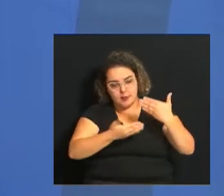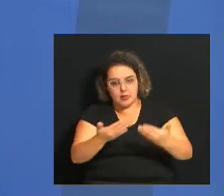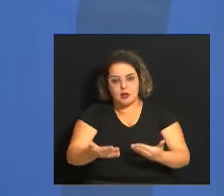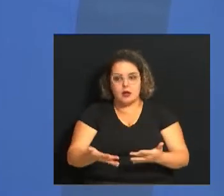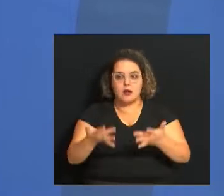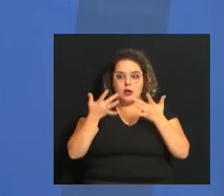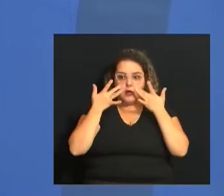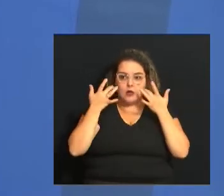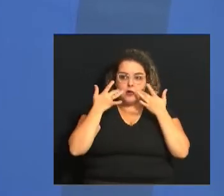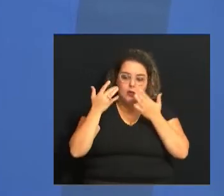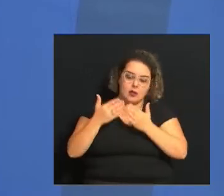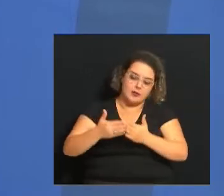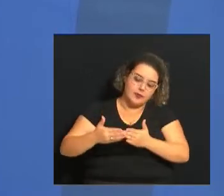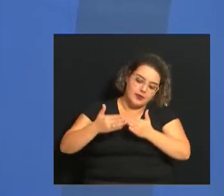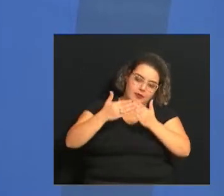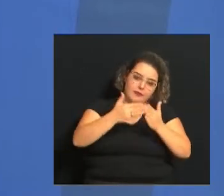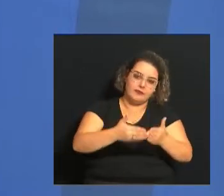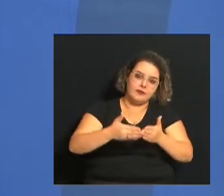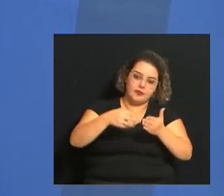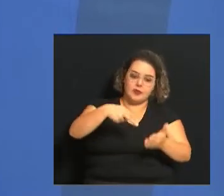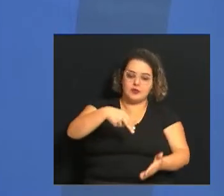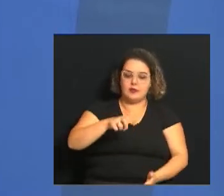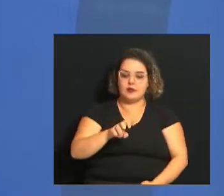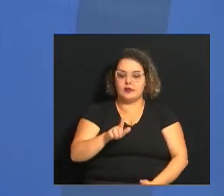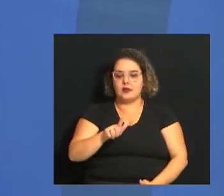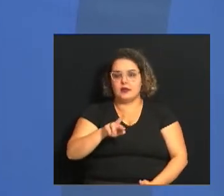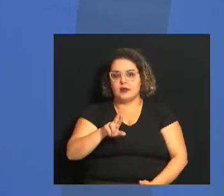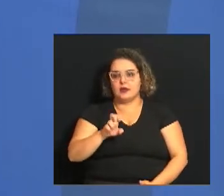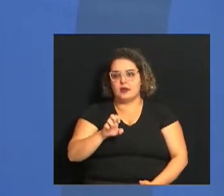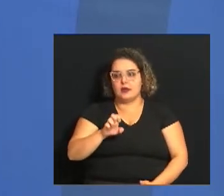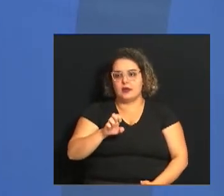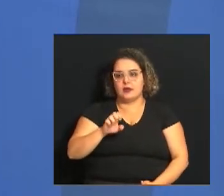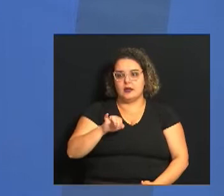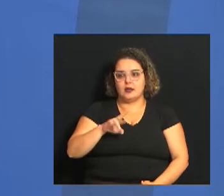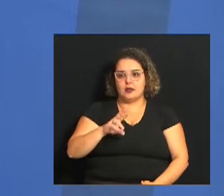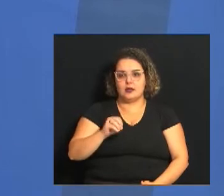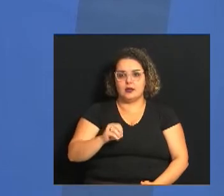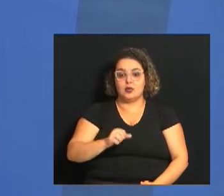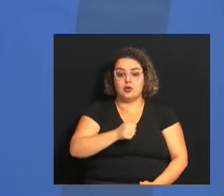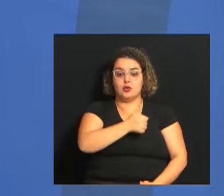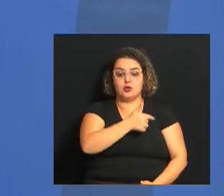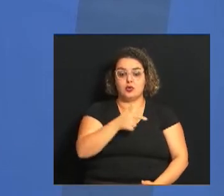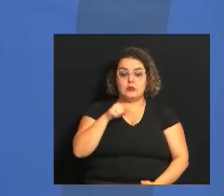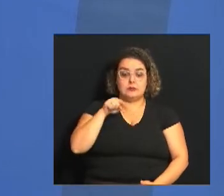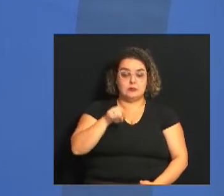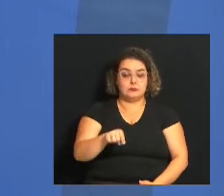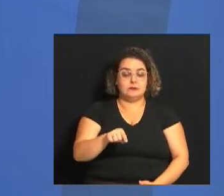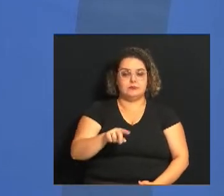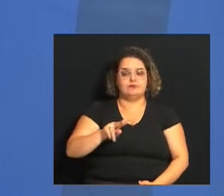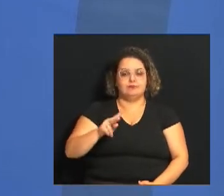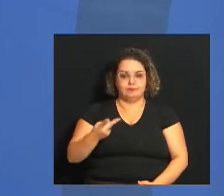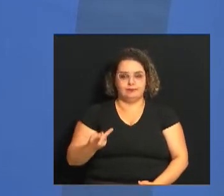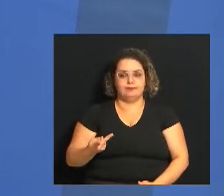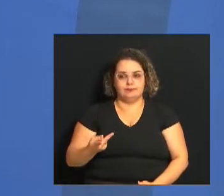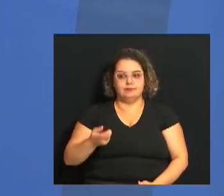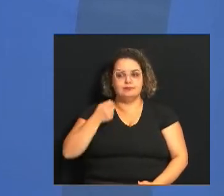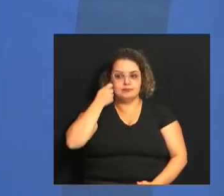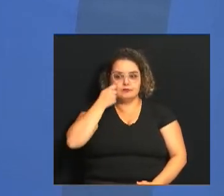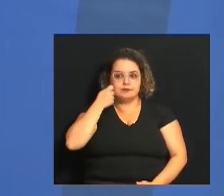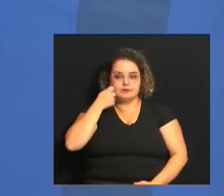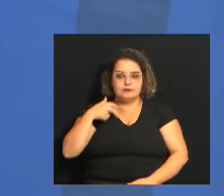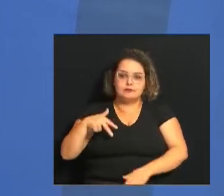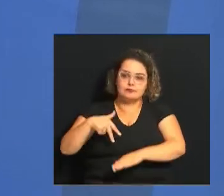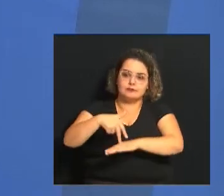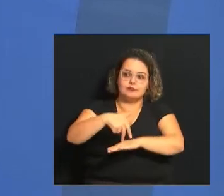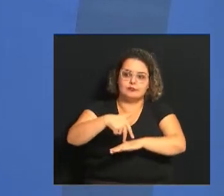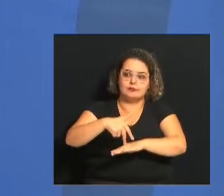Navio Negreiro foi apresentada mais de 12 mil vezes, o que garantiu ao ator o recorde no Guinness Book, o